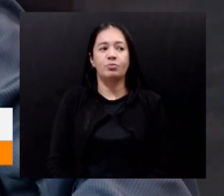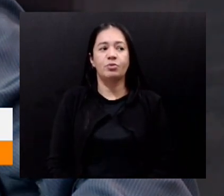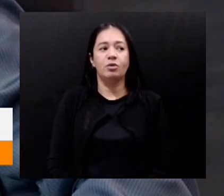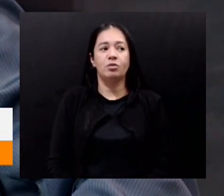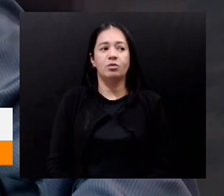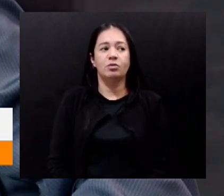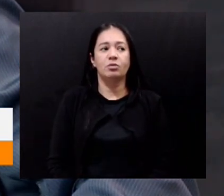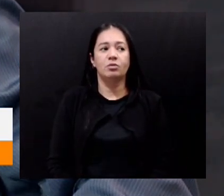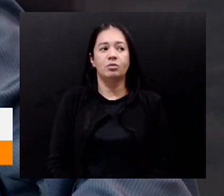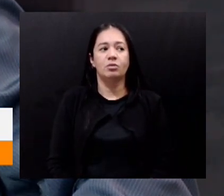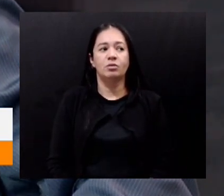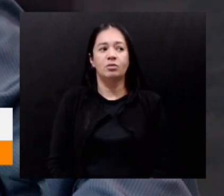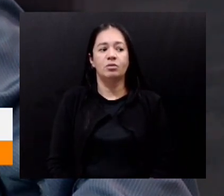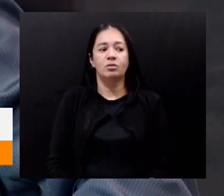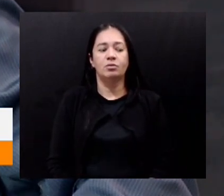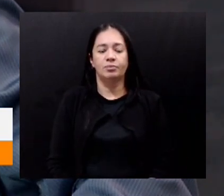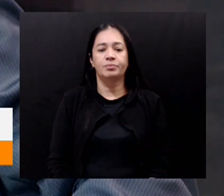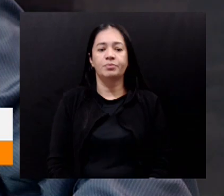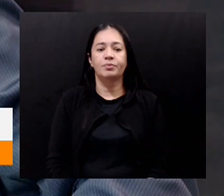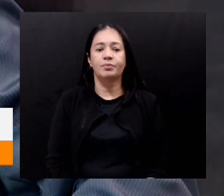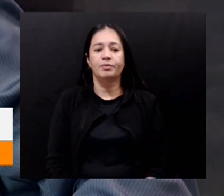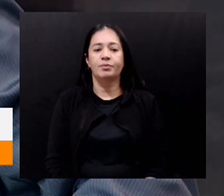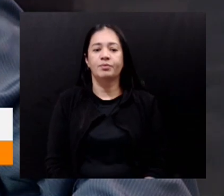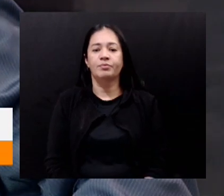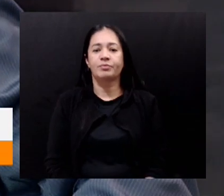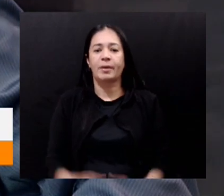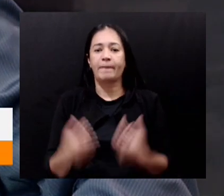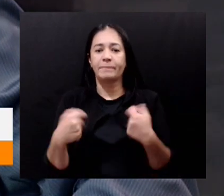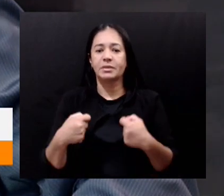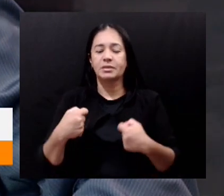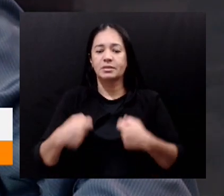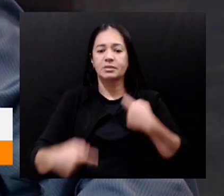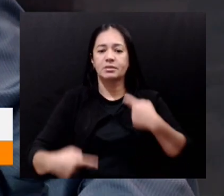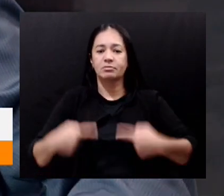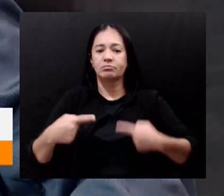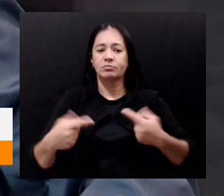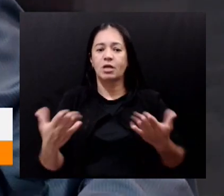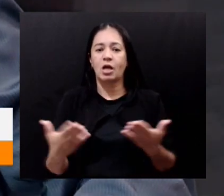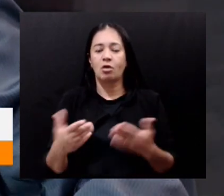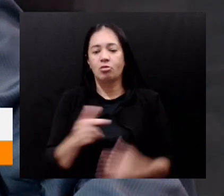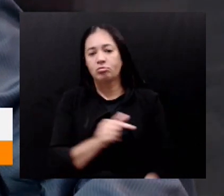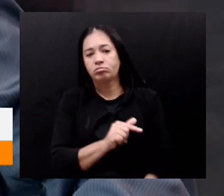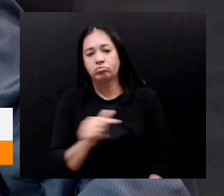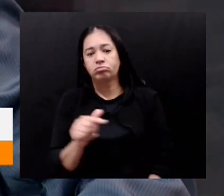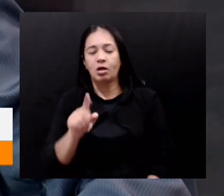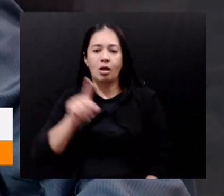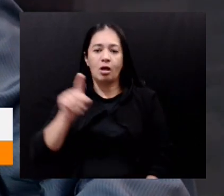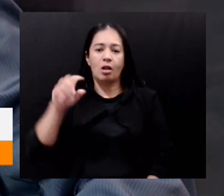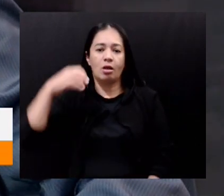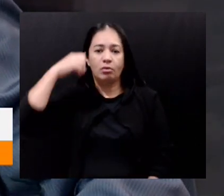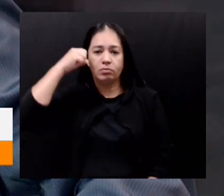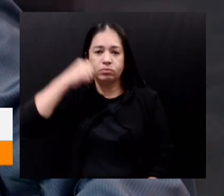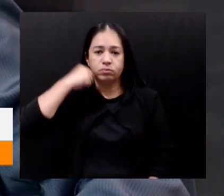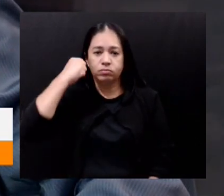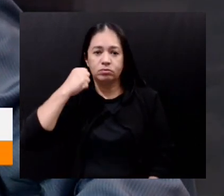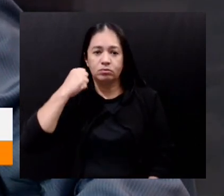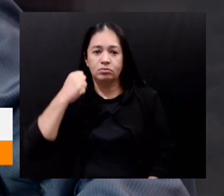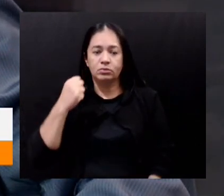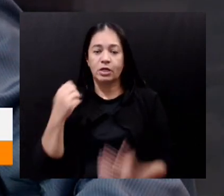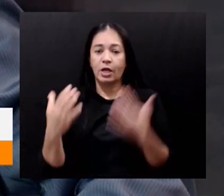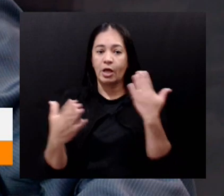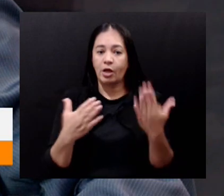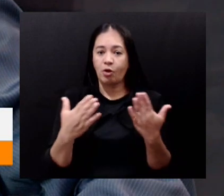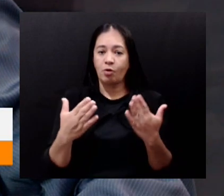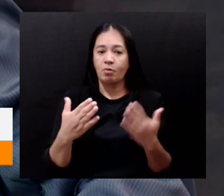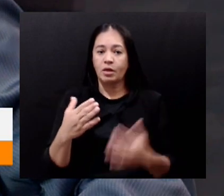si, Uhum. deve ser discutida agora nas próximas semanas no Senado, porque o decreto é como uma MP aqui no Brasil. Tem Sim. duração de 60 dias. Por 60